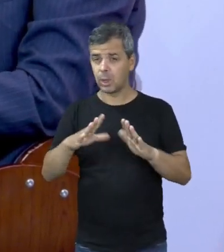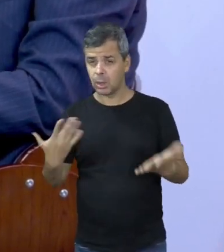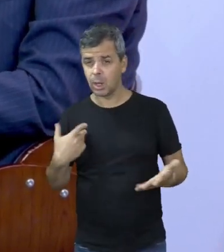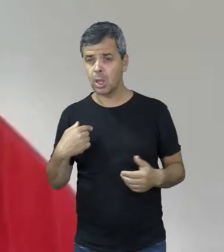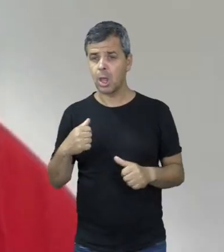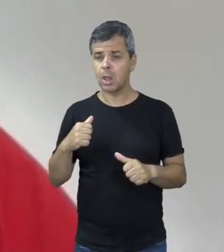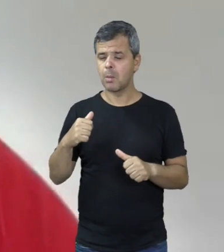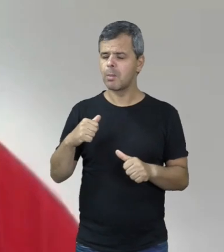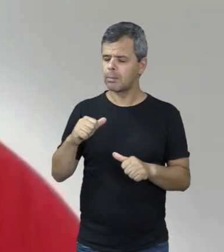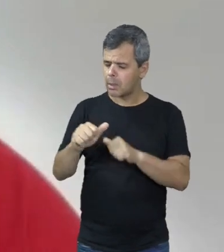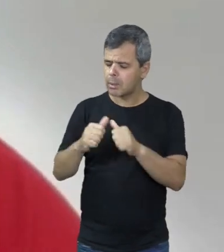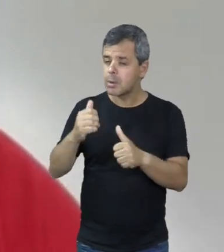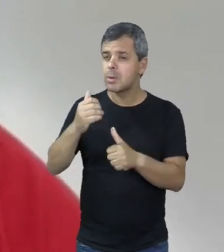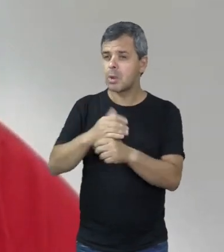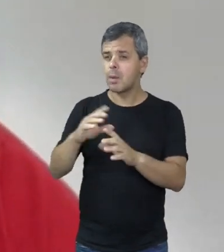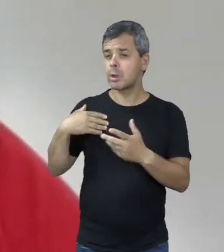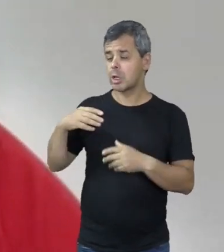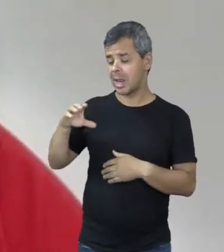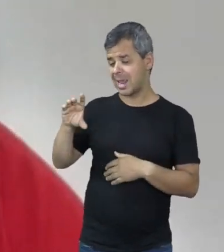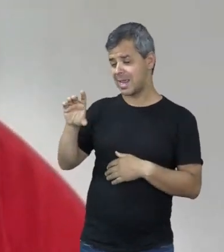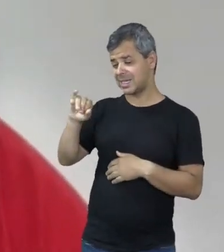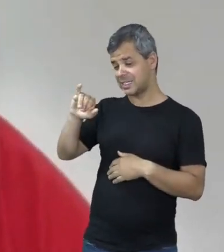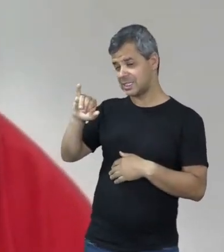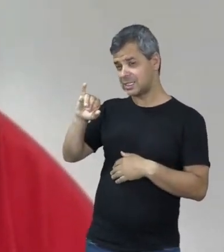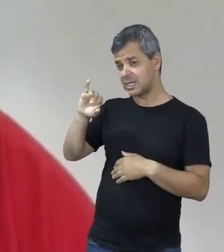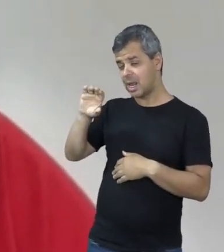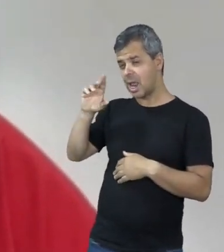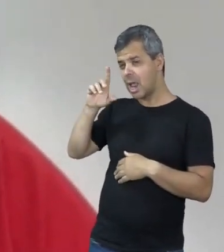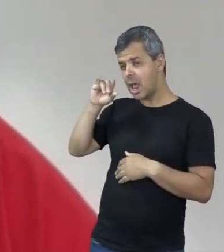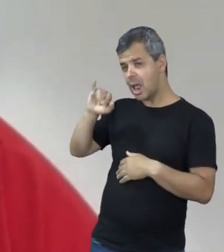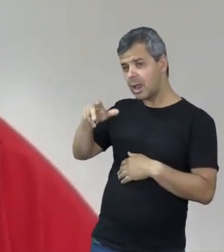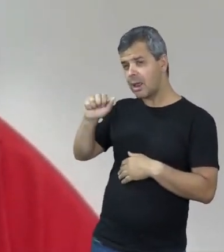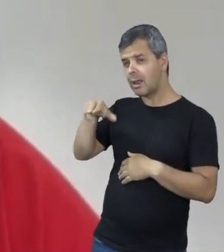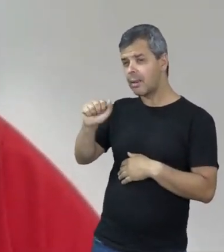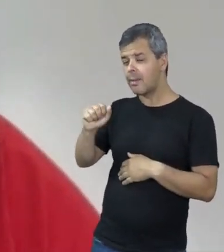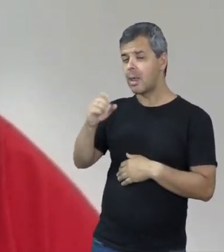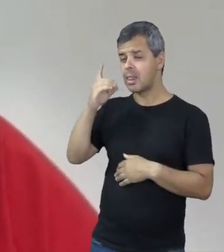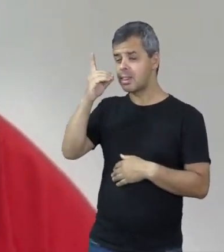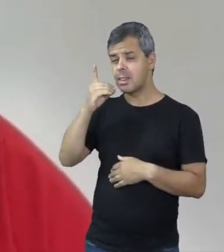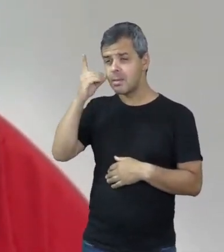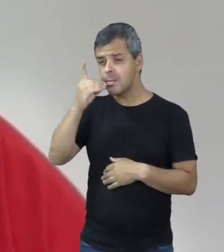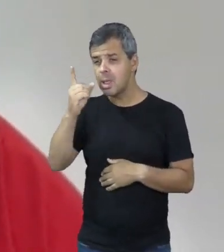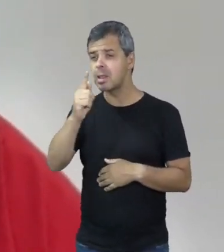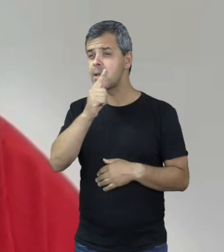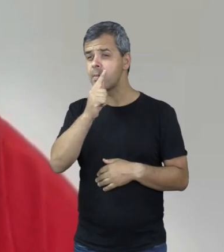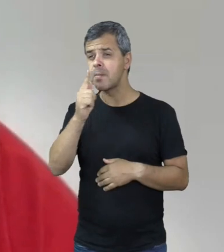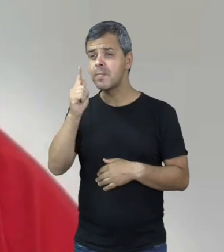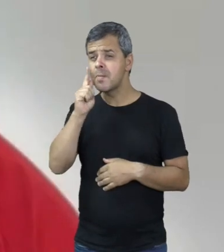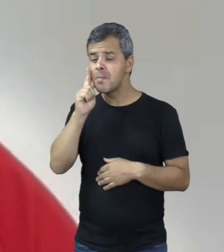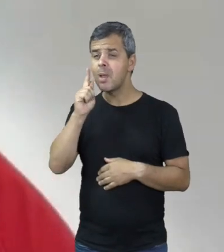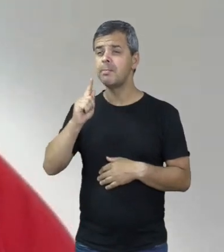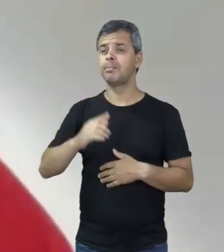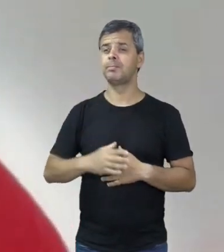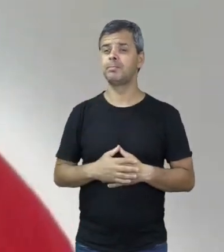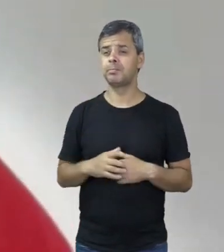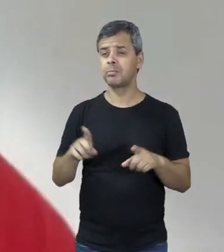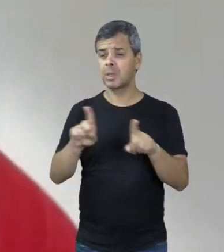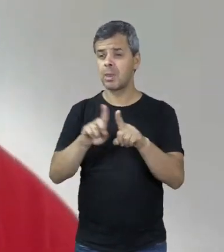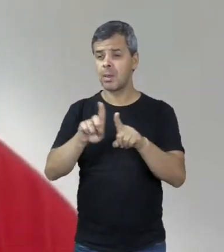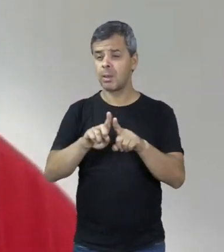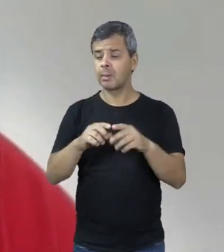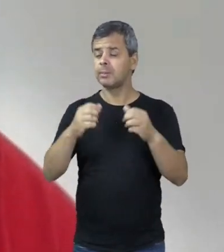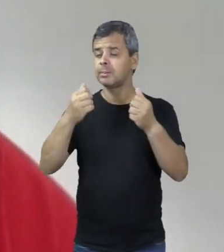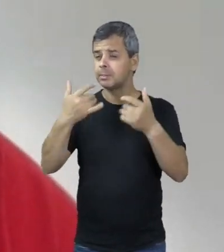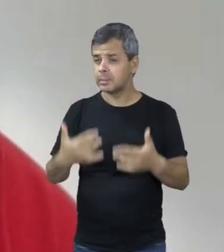demos uma primeira-dama do quilate de Janja, a nossa presidenta nacional do PT, sendo a deputada Gleice Hoffmann. Também quero aqui